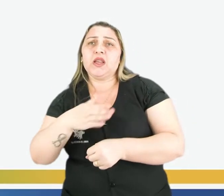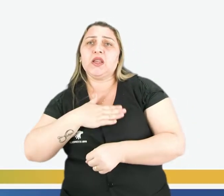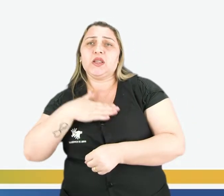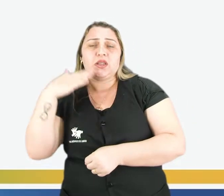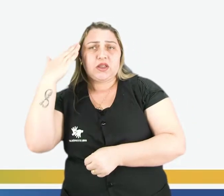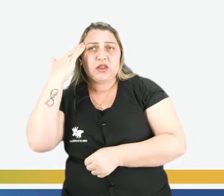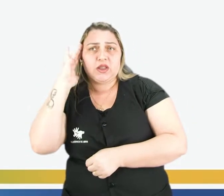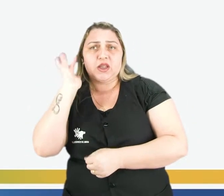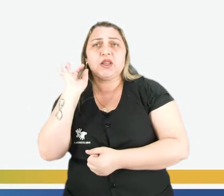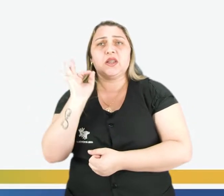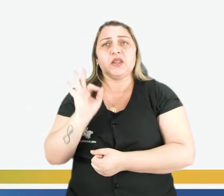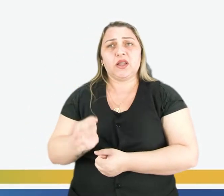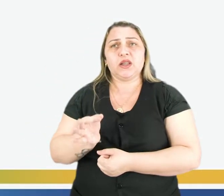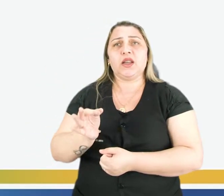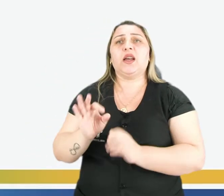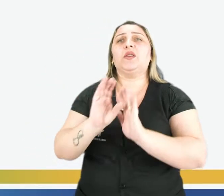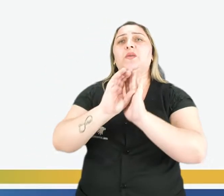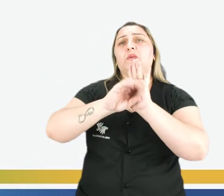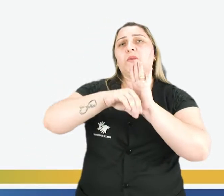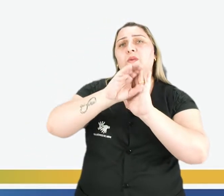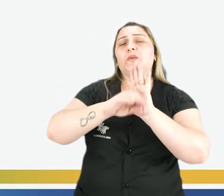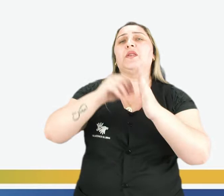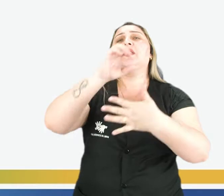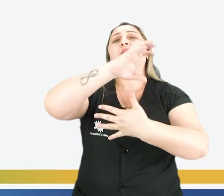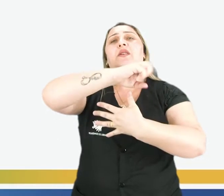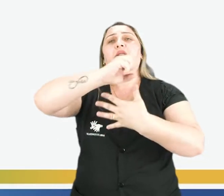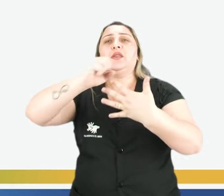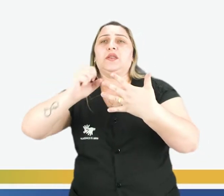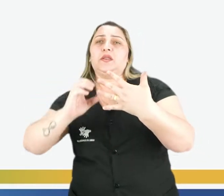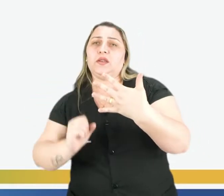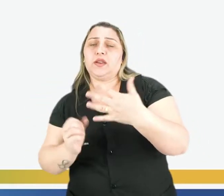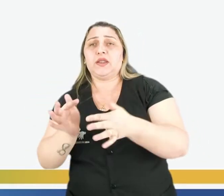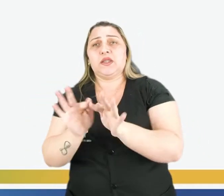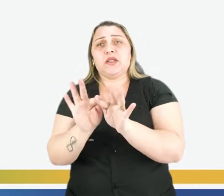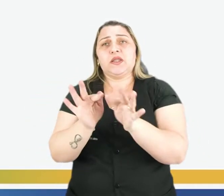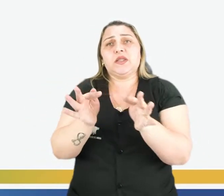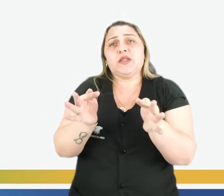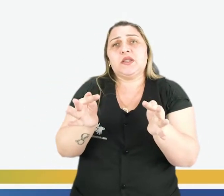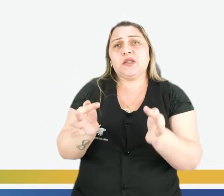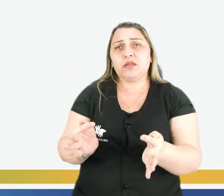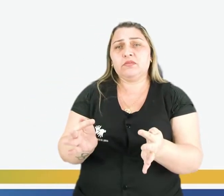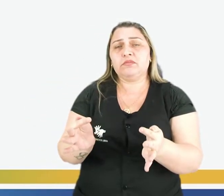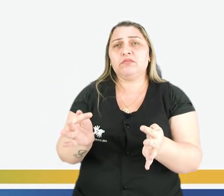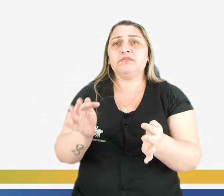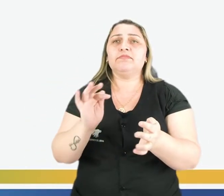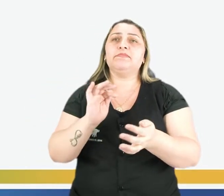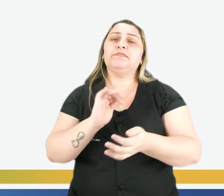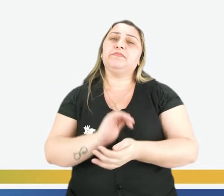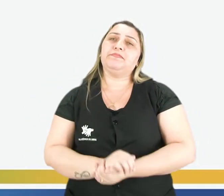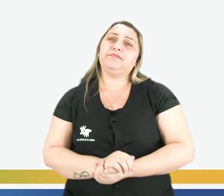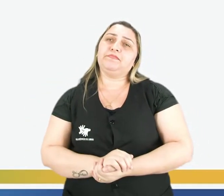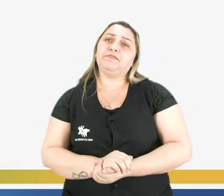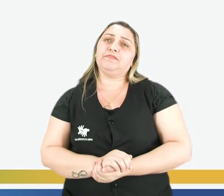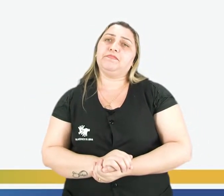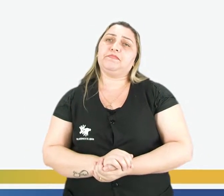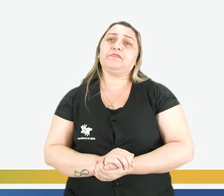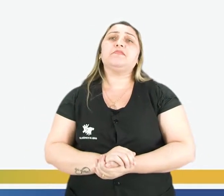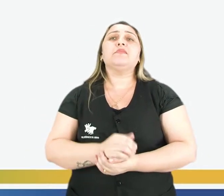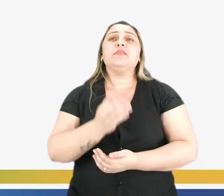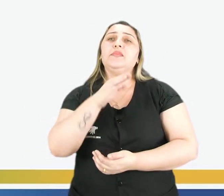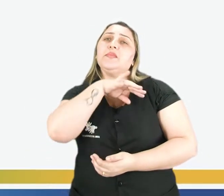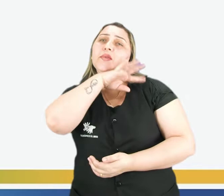compreendido direitinho o conceito de cadeia alimentar. De forma simples, o que é uma cadeia alimentar? É um ser que